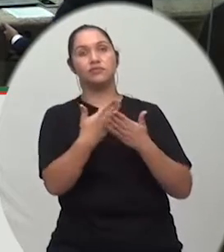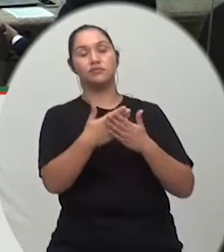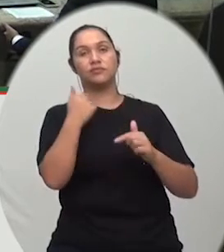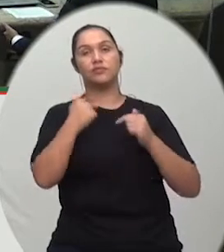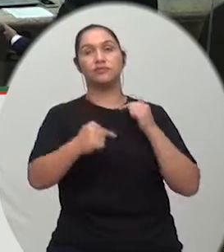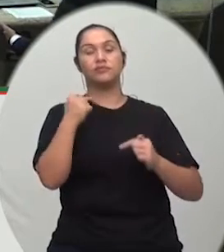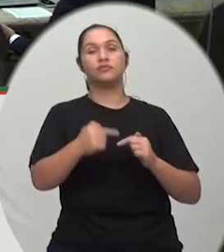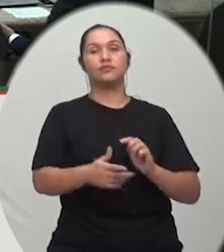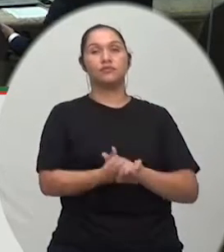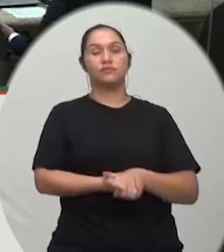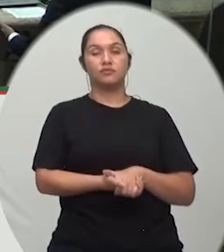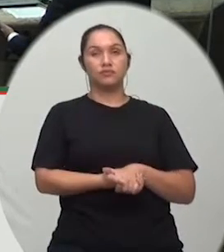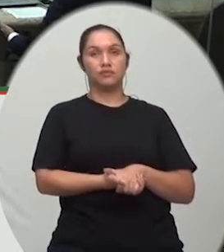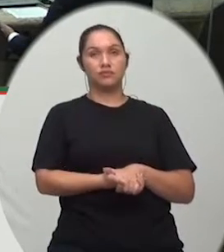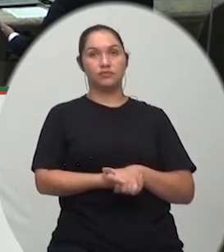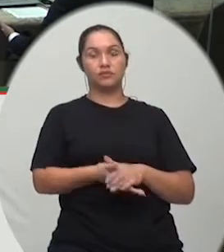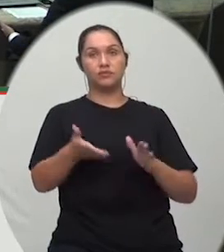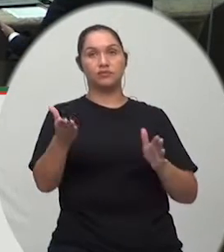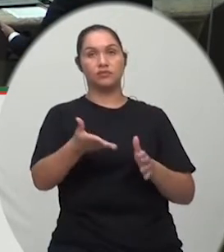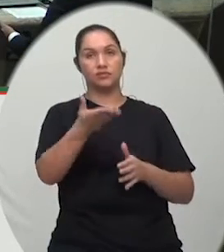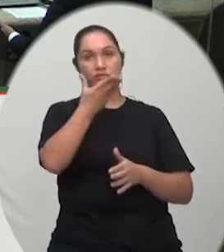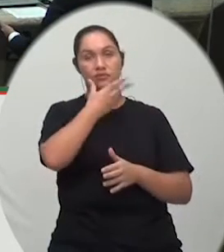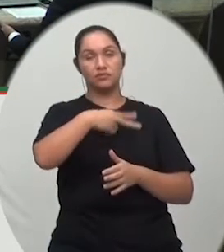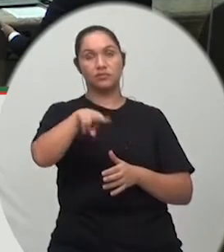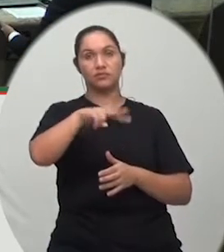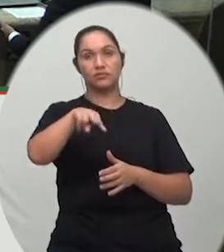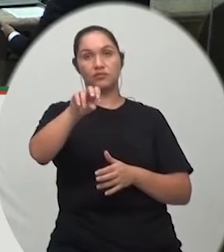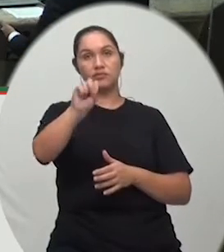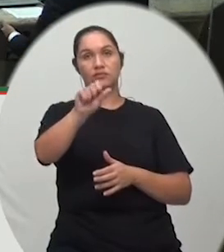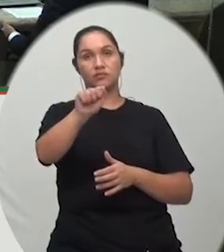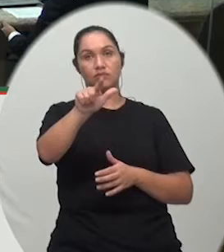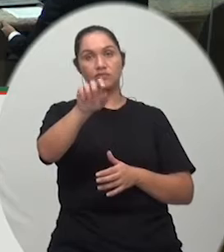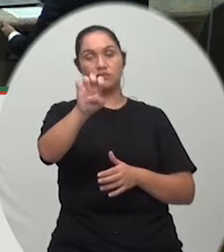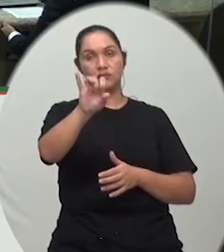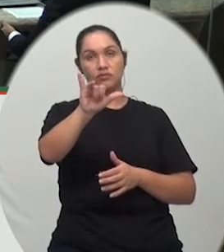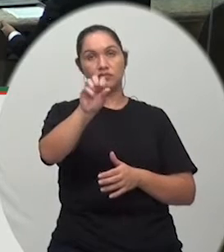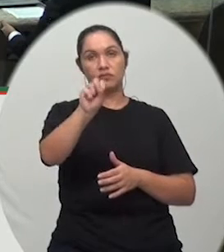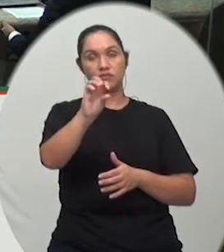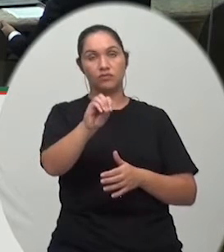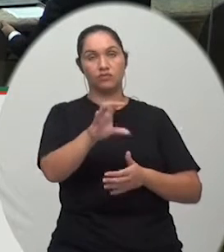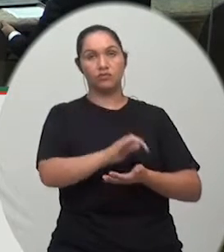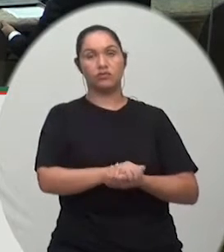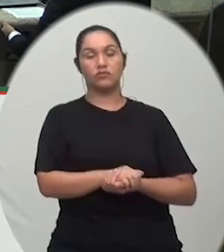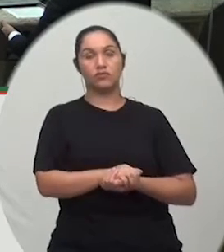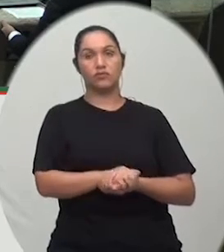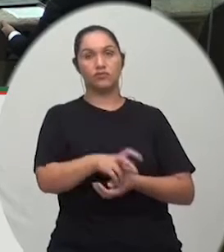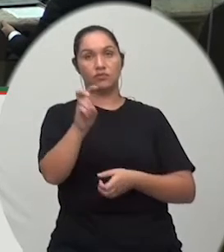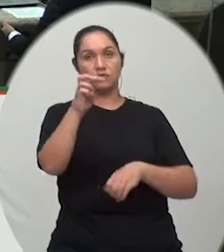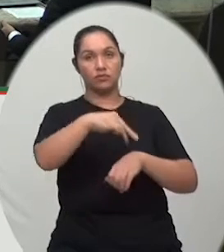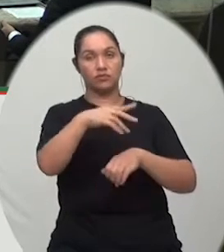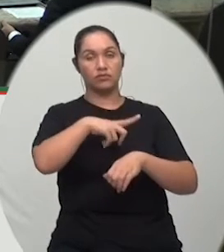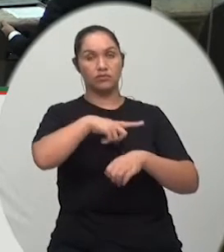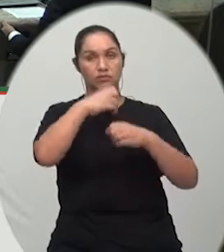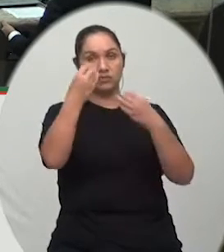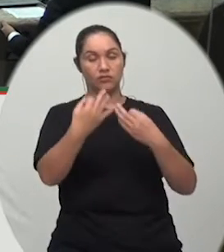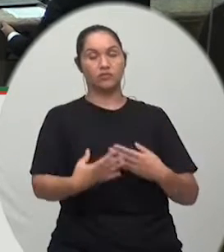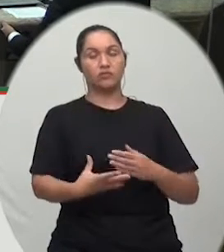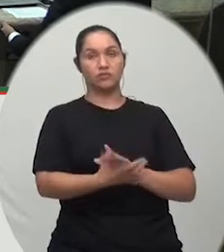em discussão. Com a palavra o autor do requerimento, vereador Salésio Lima. O senhor dispõe de 5 minutos.